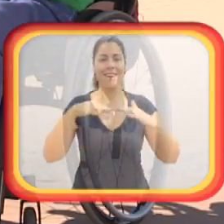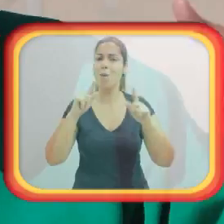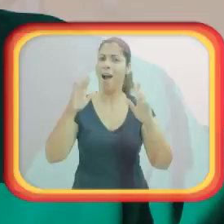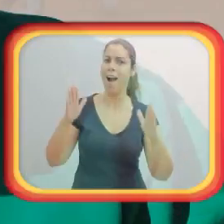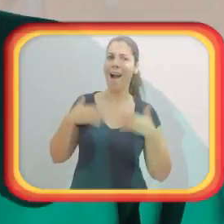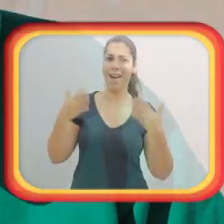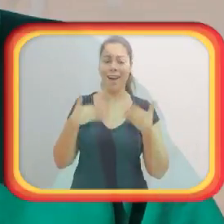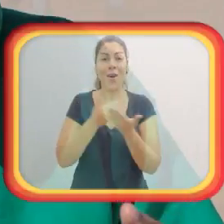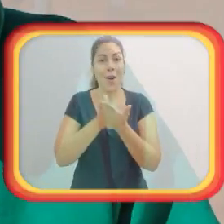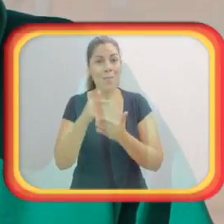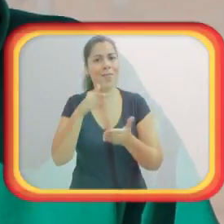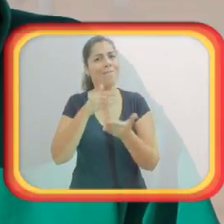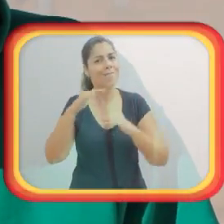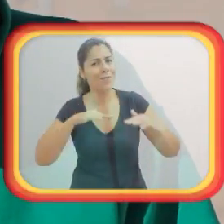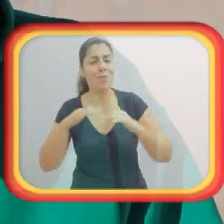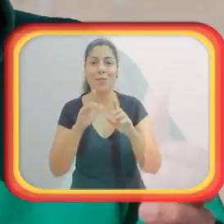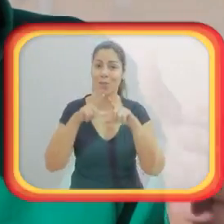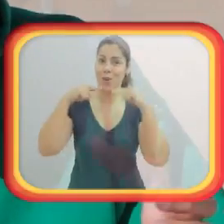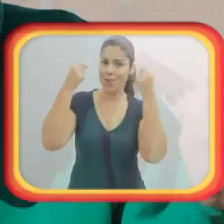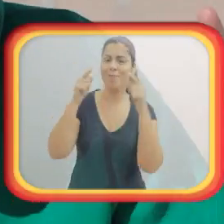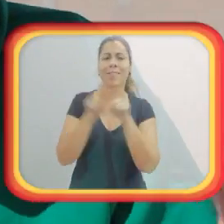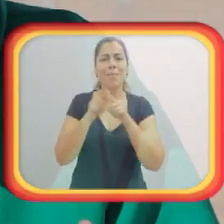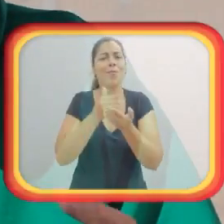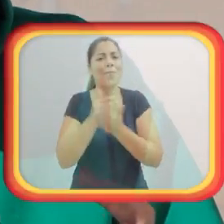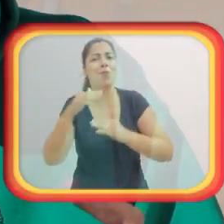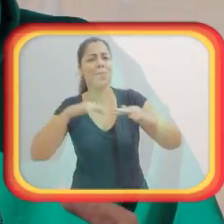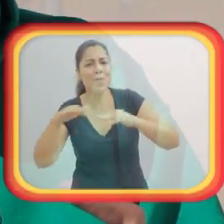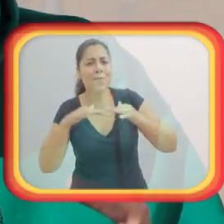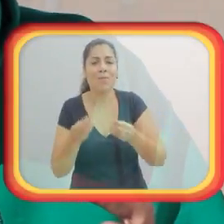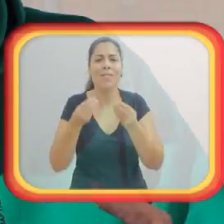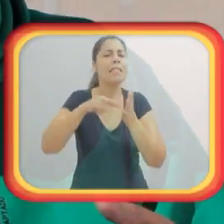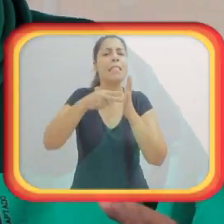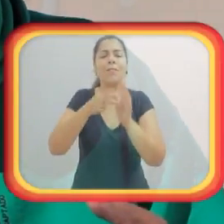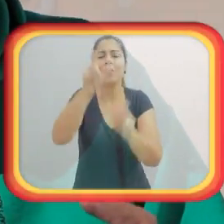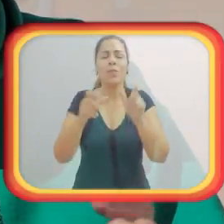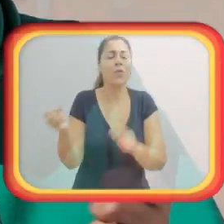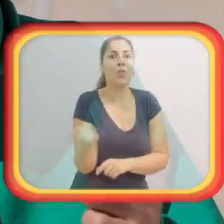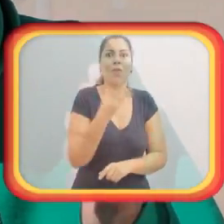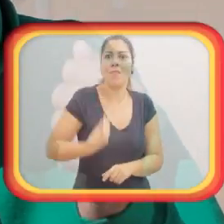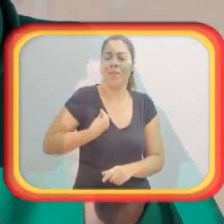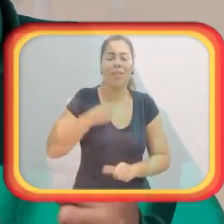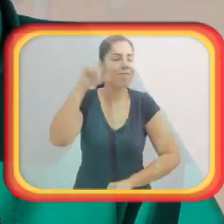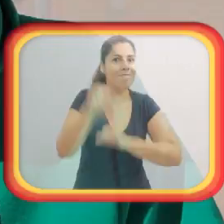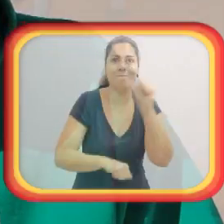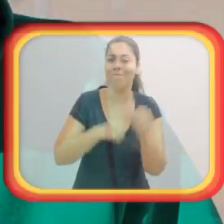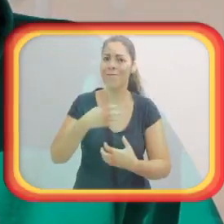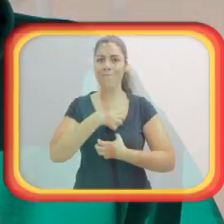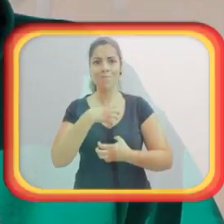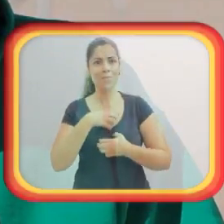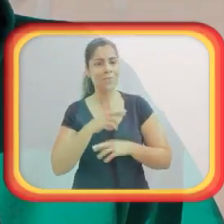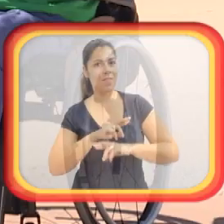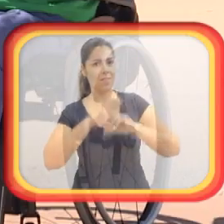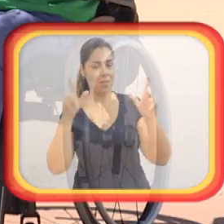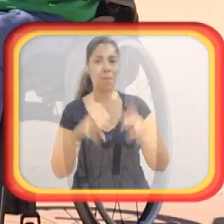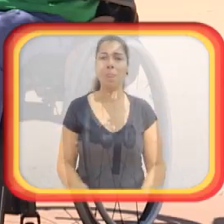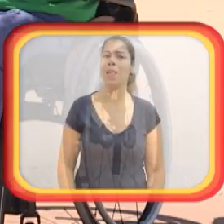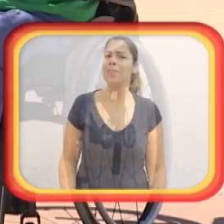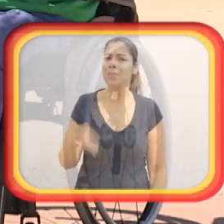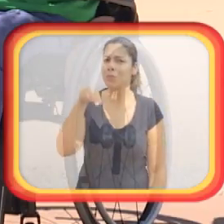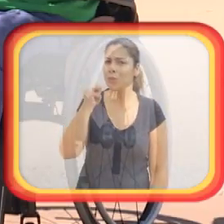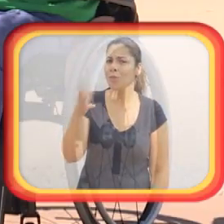água. Isto nasce num movimento de alegria, nasce num movimento de sorrisos, nasce num movimento de dar significado às vidas.